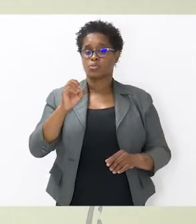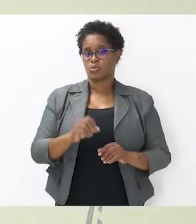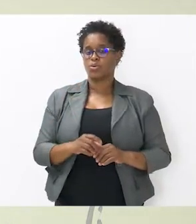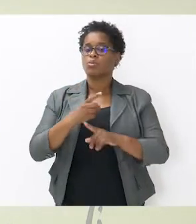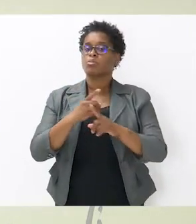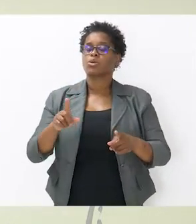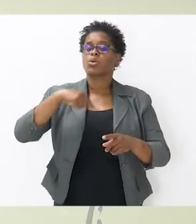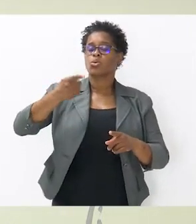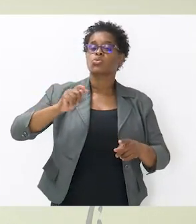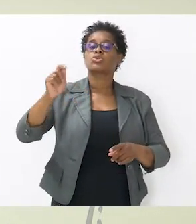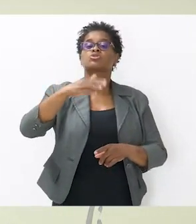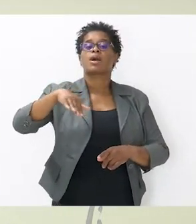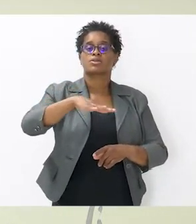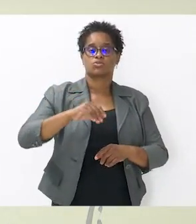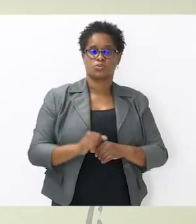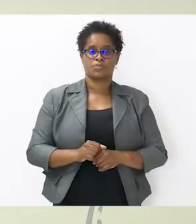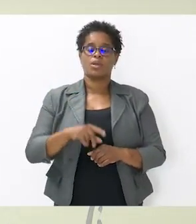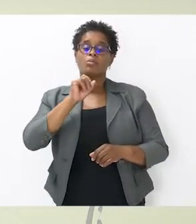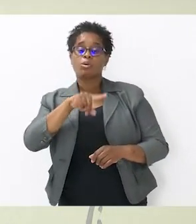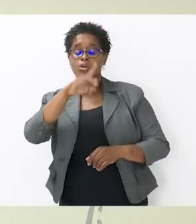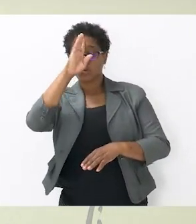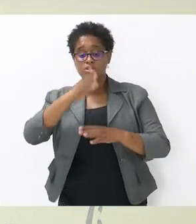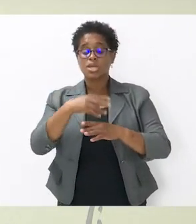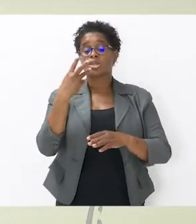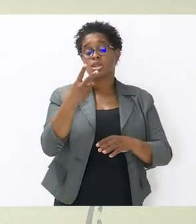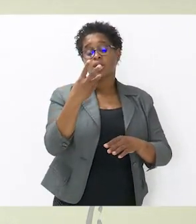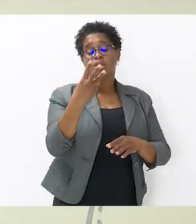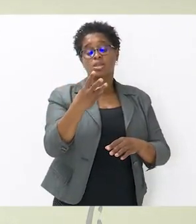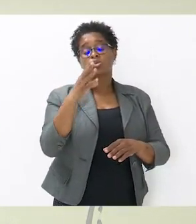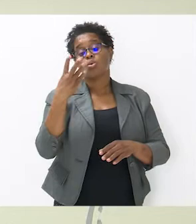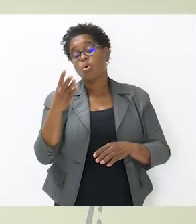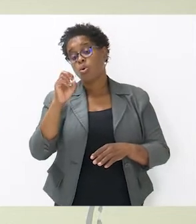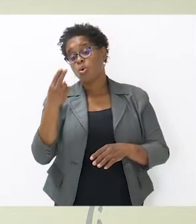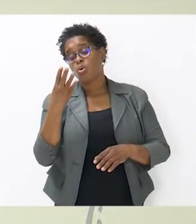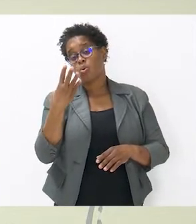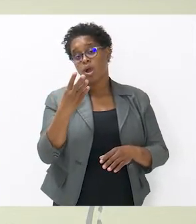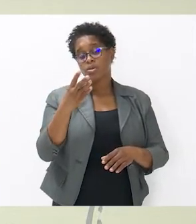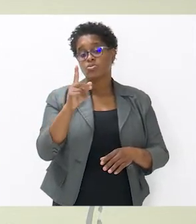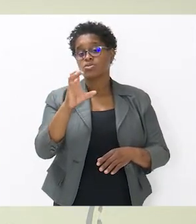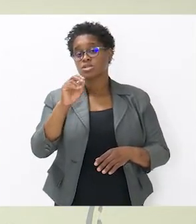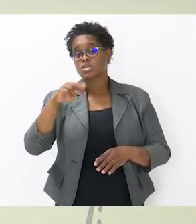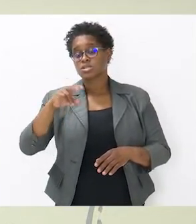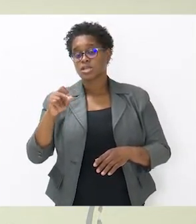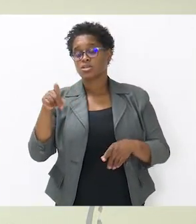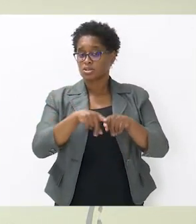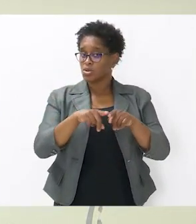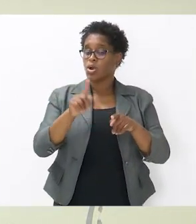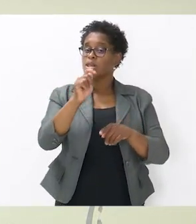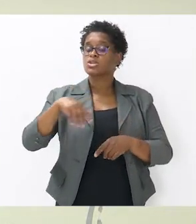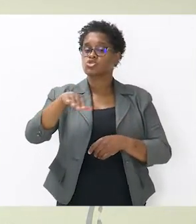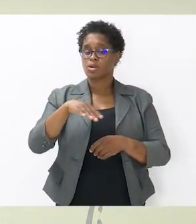Porque é um outro espaço. Pode acontecer 3 ou 4 cenas no mesmo espaço, dentro do mesmo